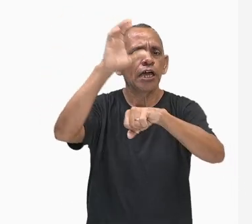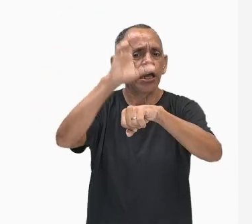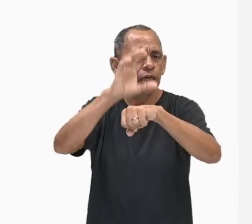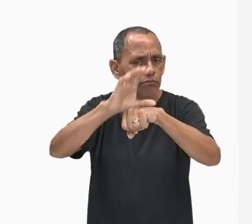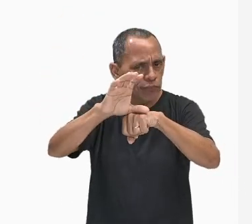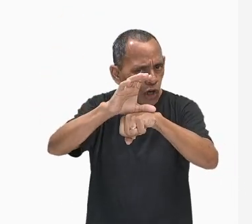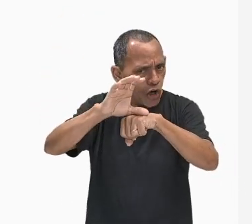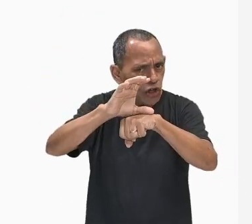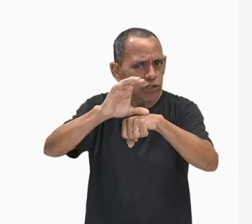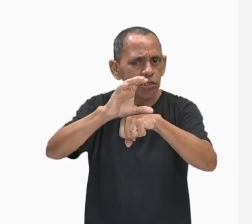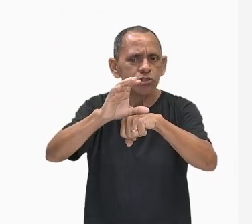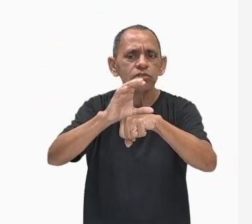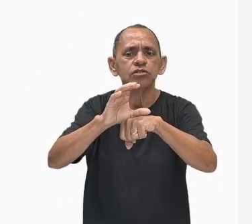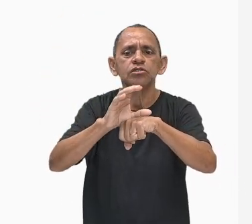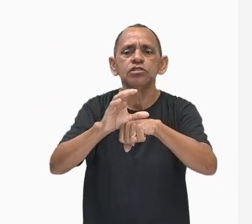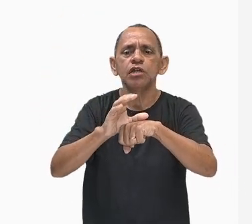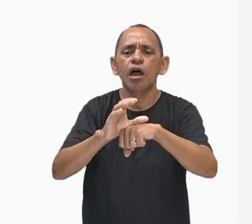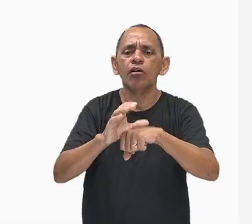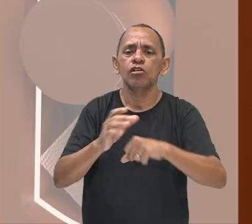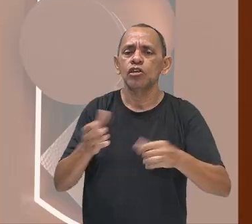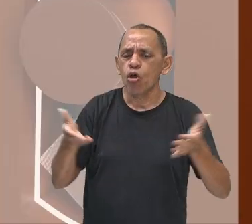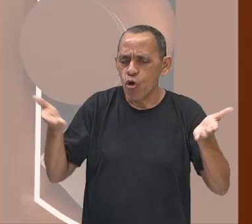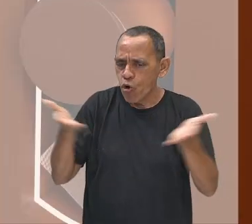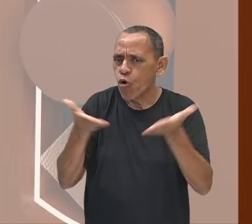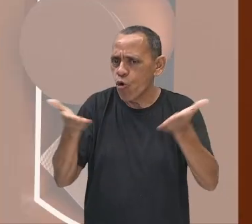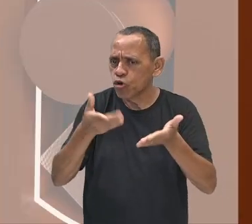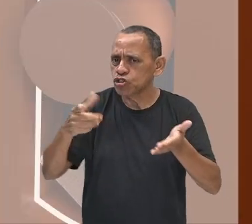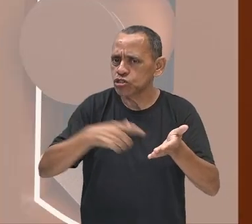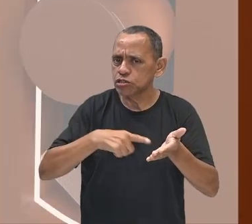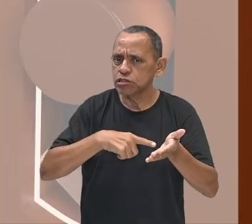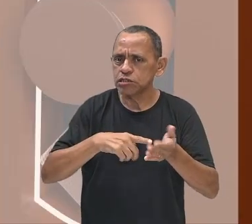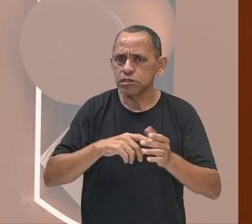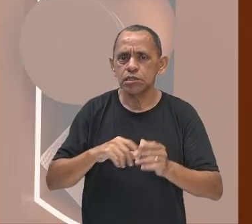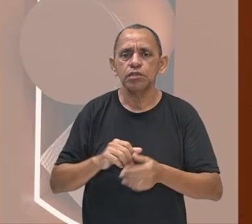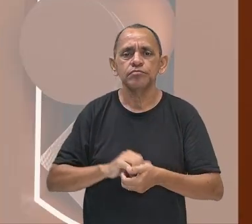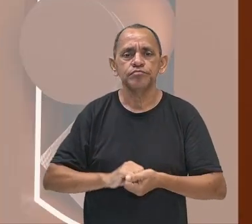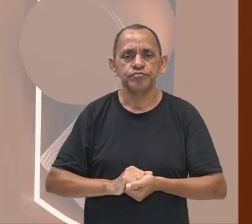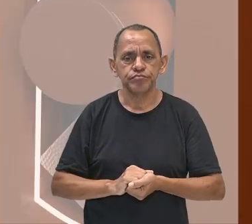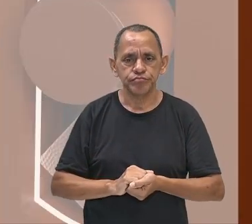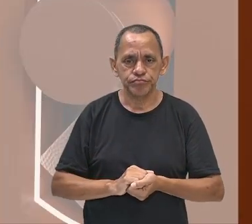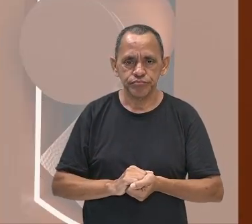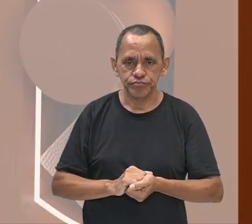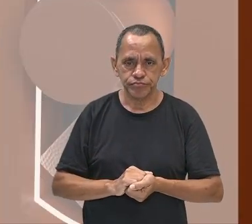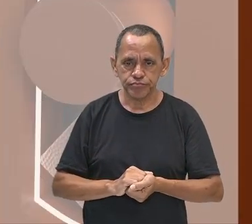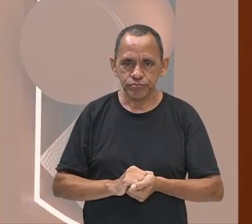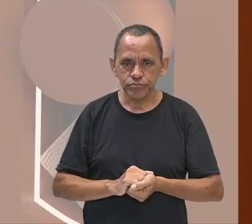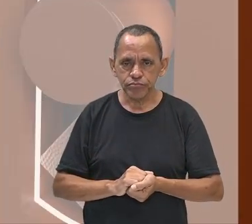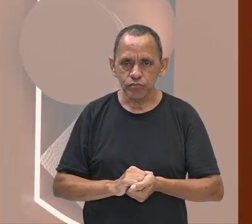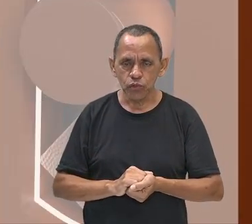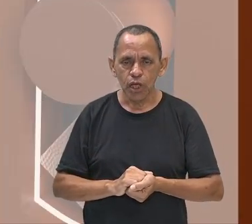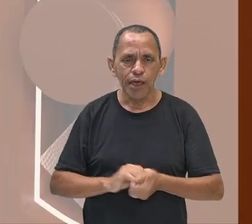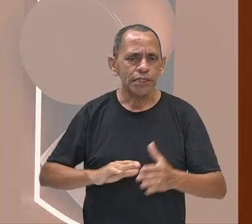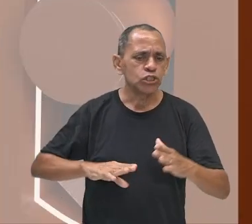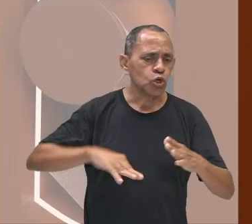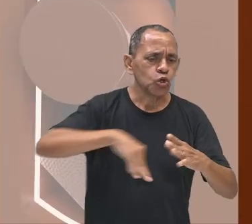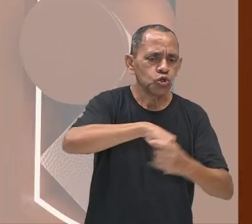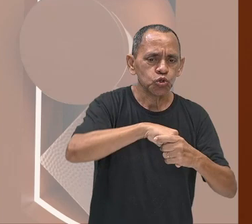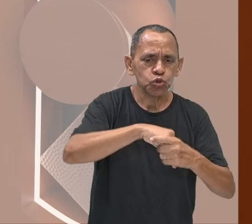até hoje na Inglaterra. A gente está vendo que esse conjunto de revoluções, conjunto